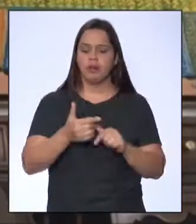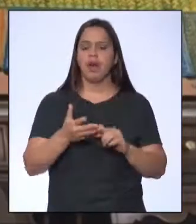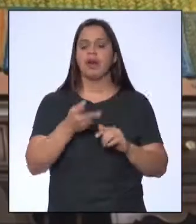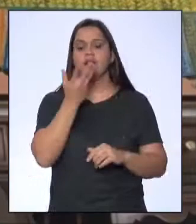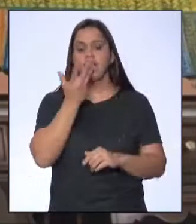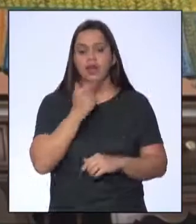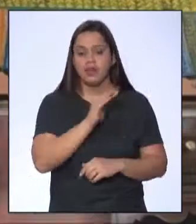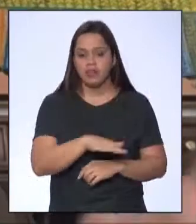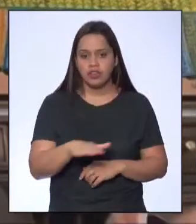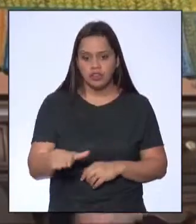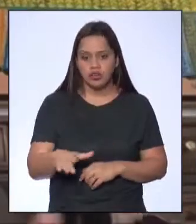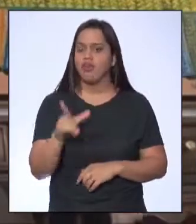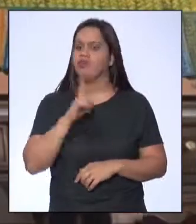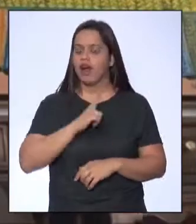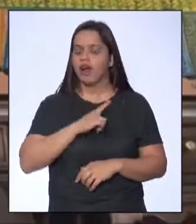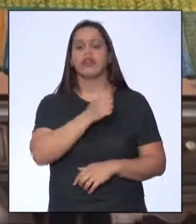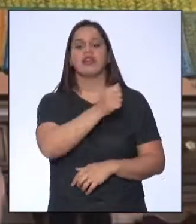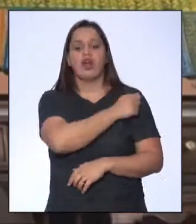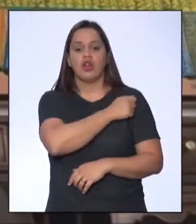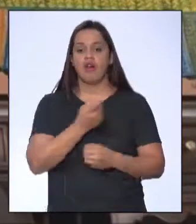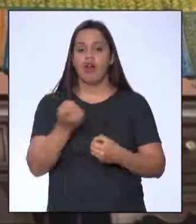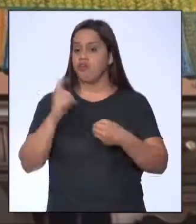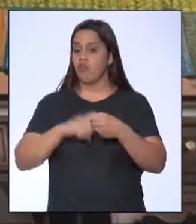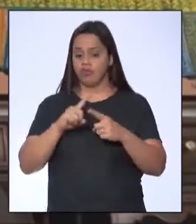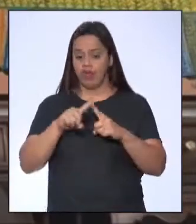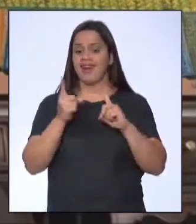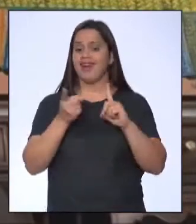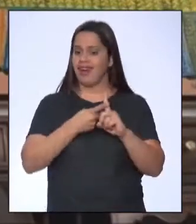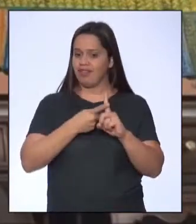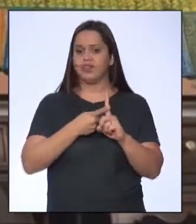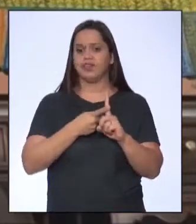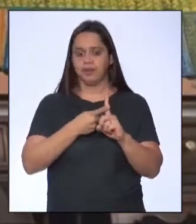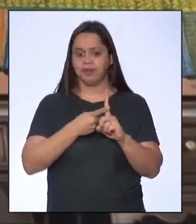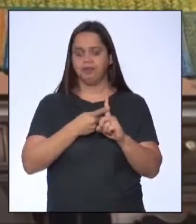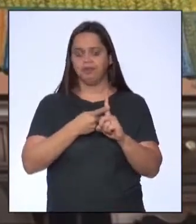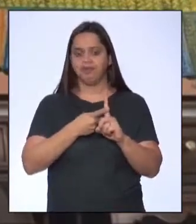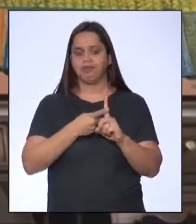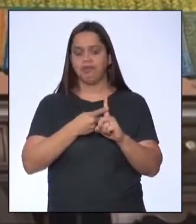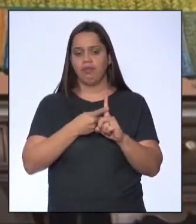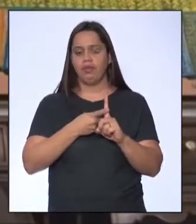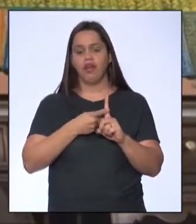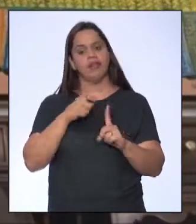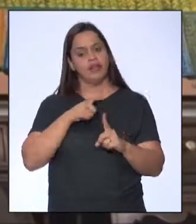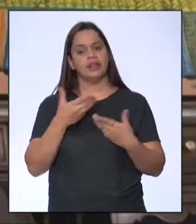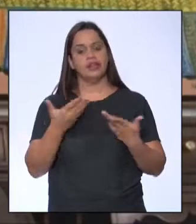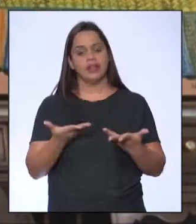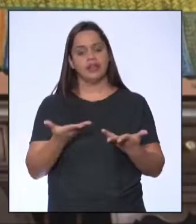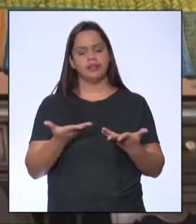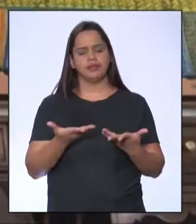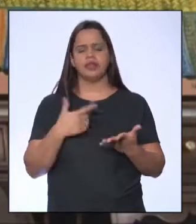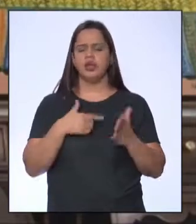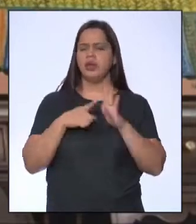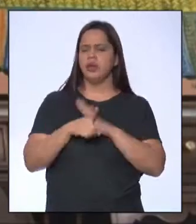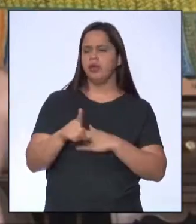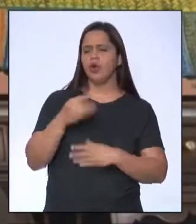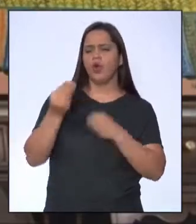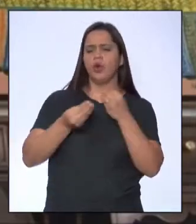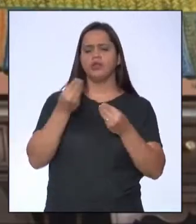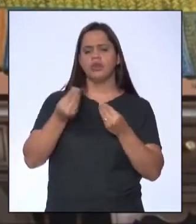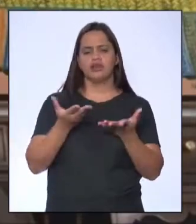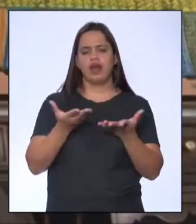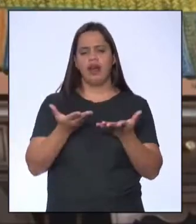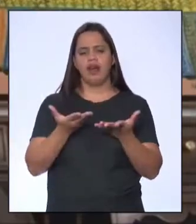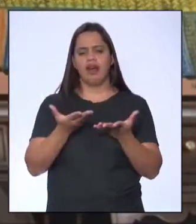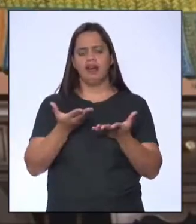que voltaram grávidas por alguma circunstância. Então, como é que você está pensando lidar com tudo isso? Eu assisti